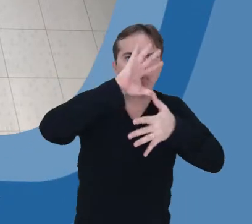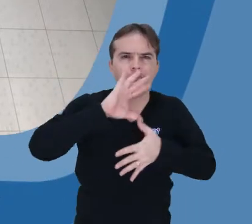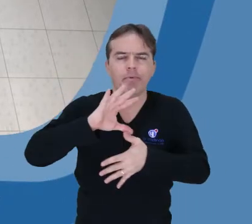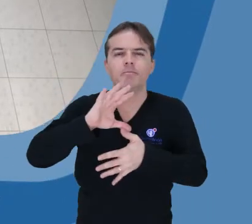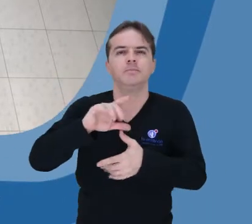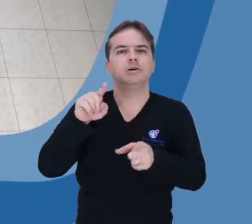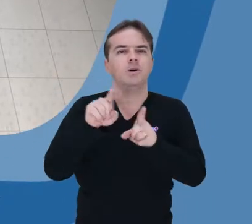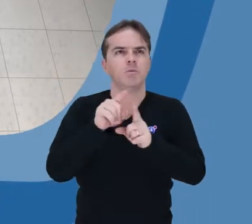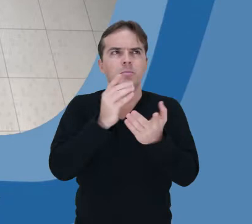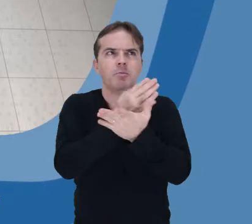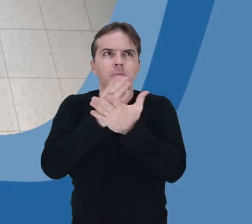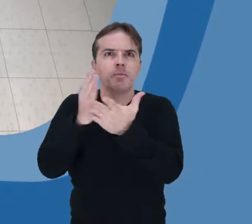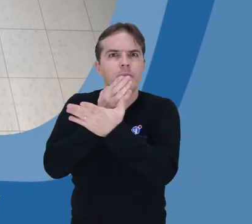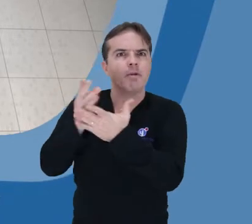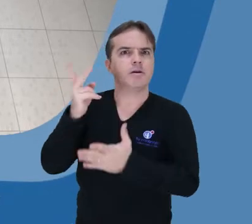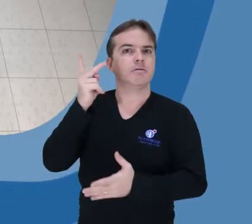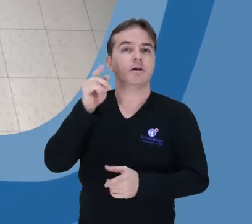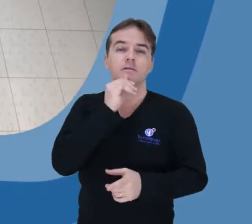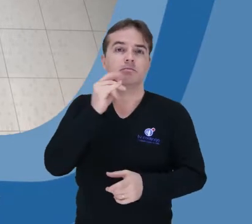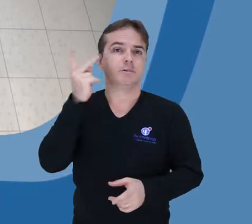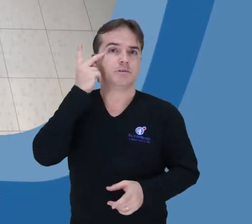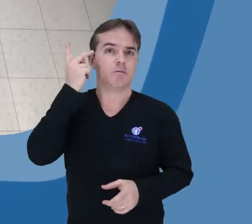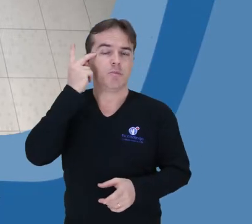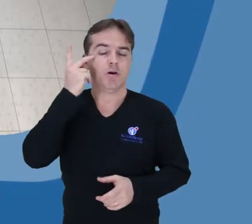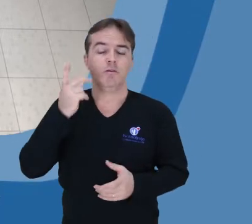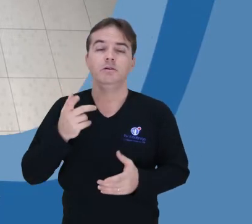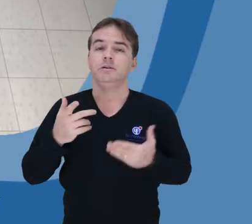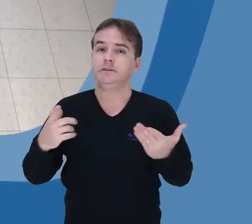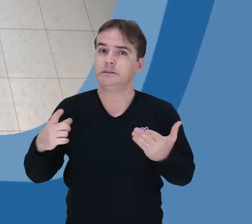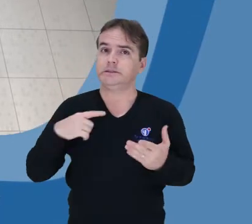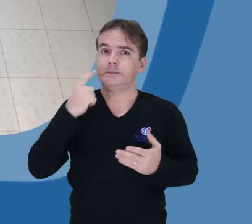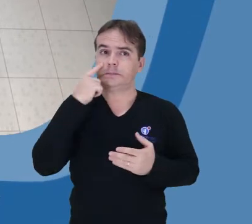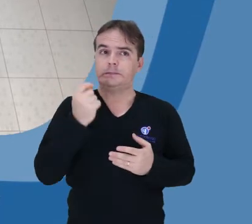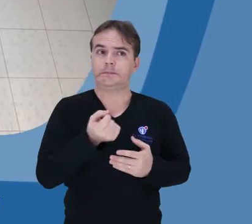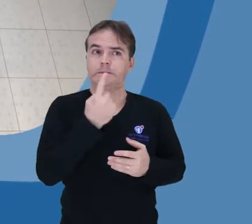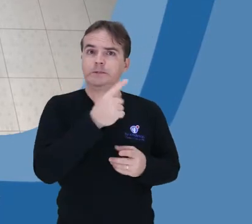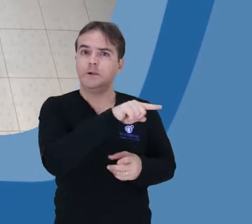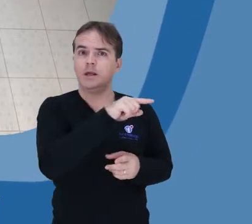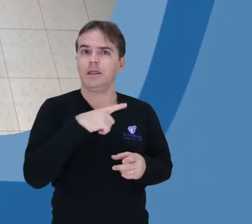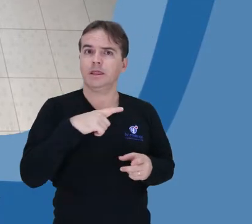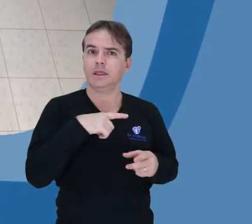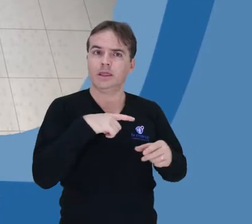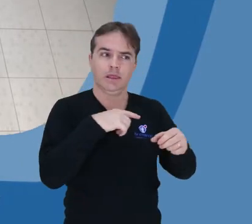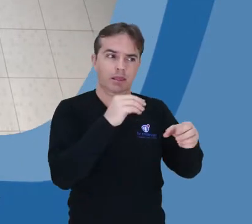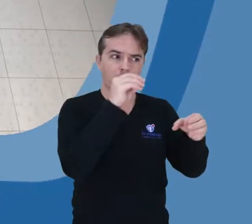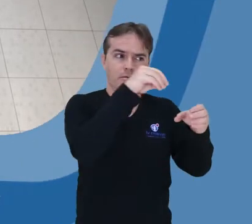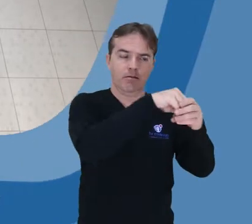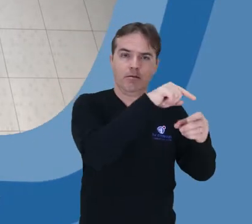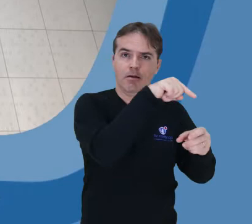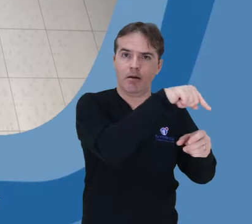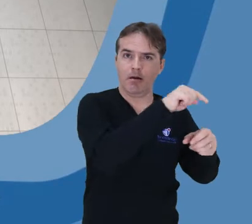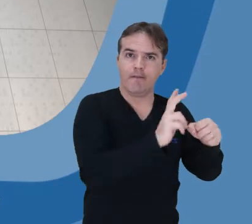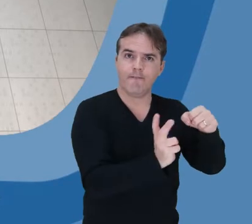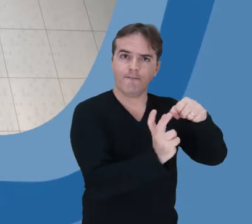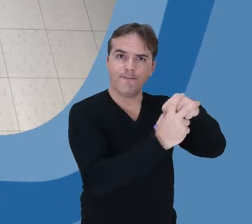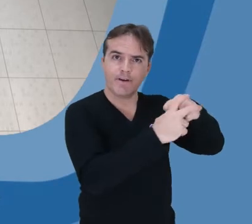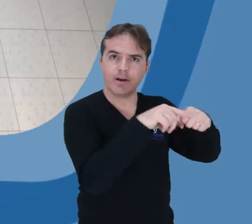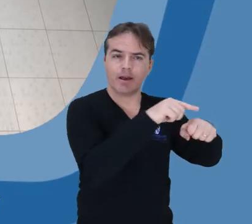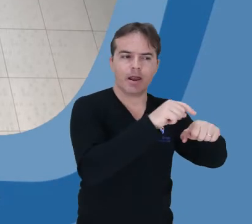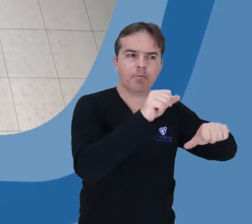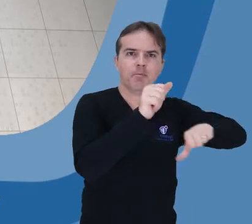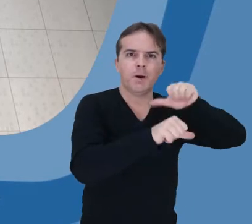de São Paulo, vem mostrando para a gente a capacidade desse micro-organismo, desse organismo se